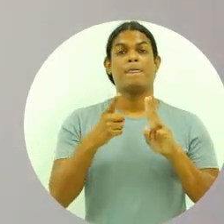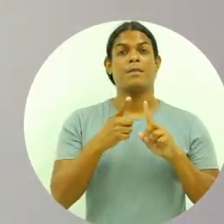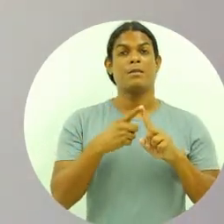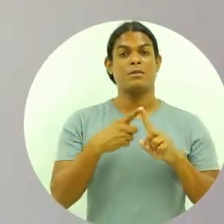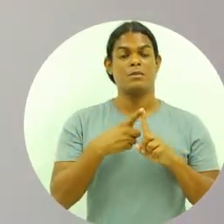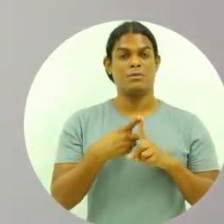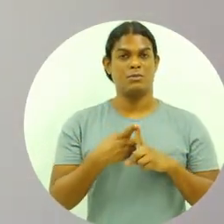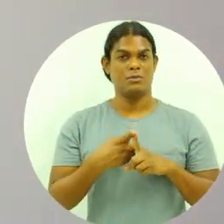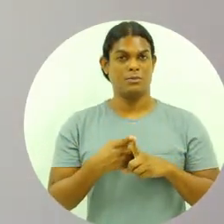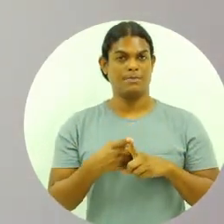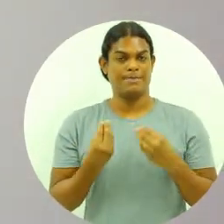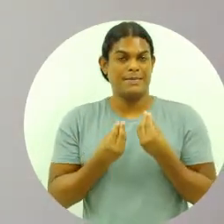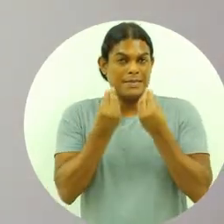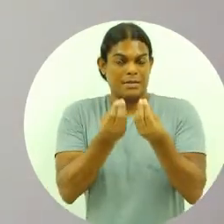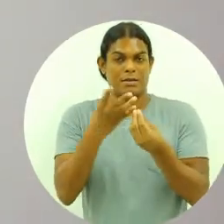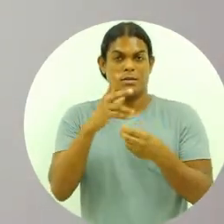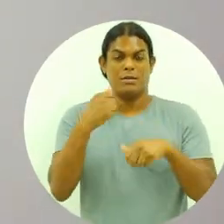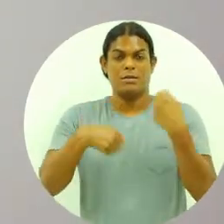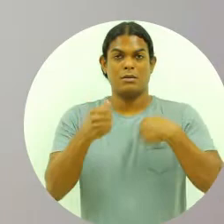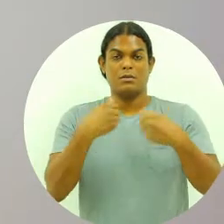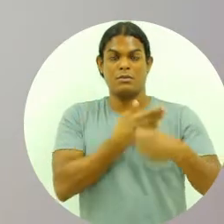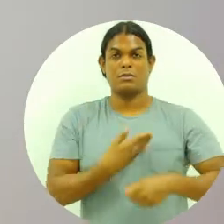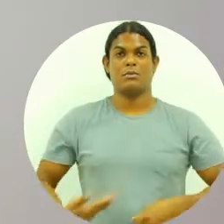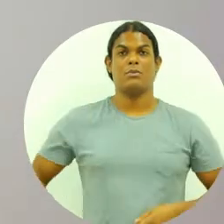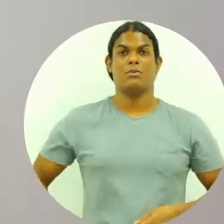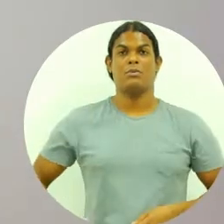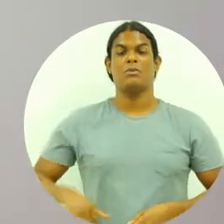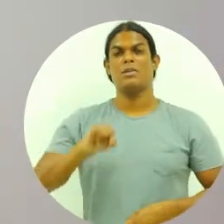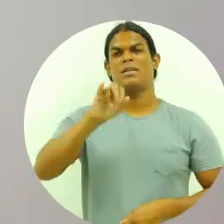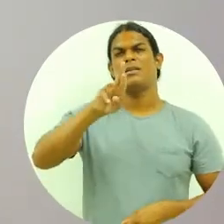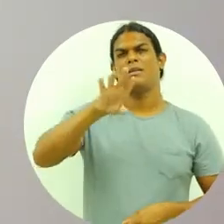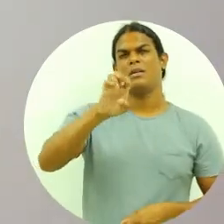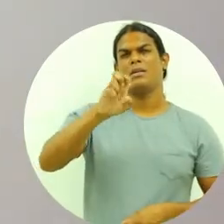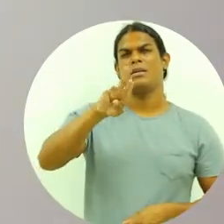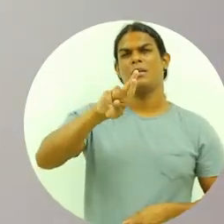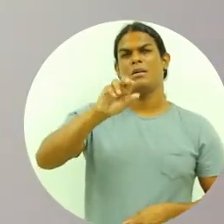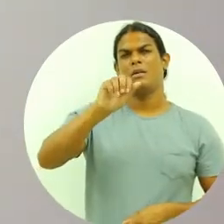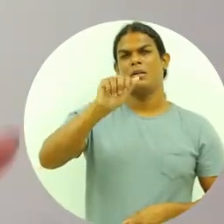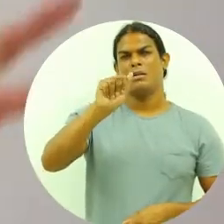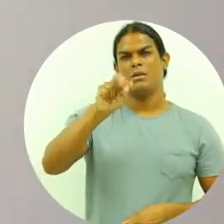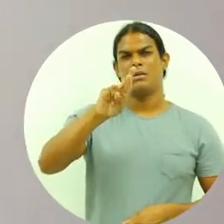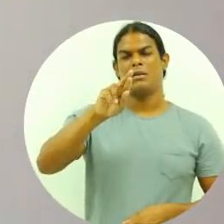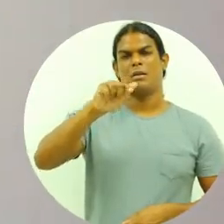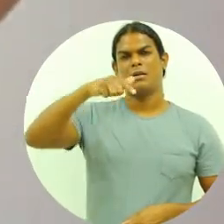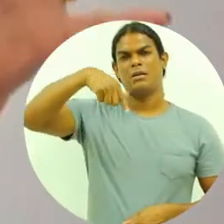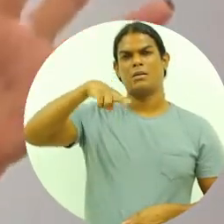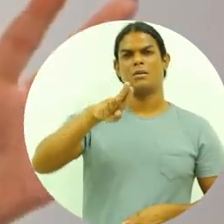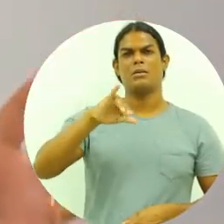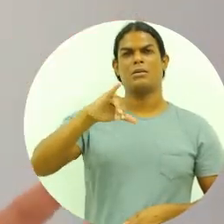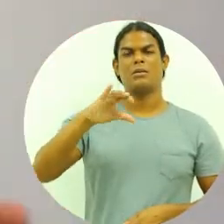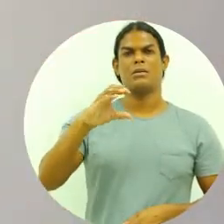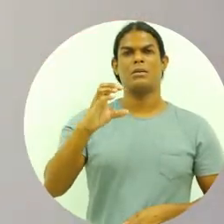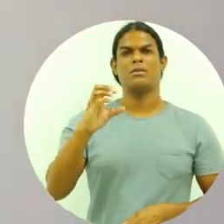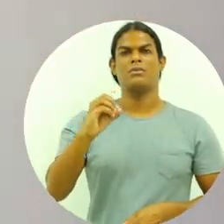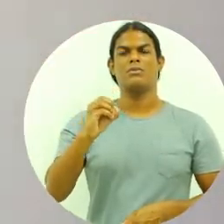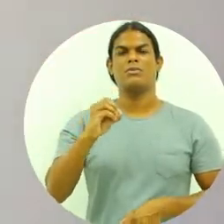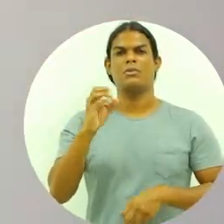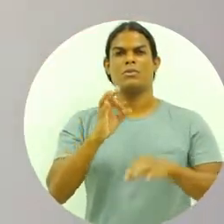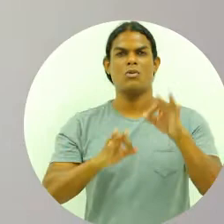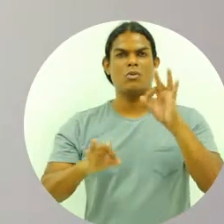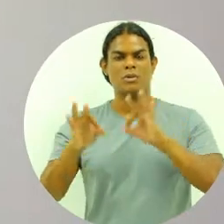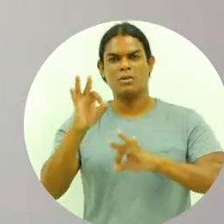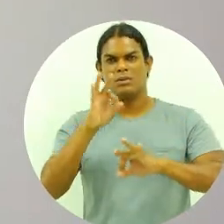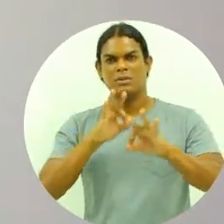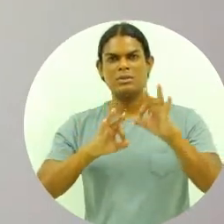O segundo poder que é dado à administração pública é o poder hierárquico. O poder de estruturar seus órgãos, de criar